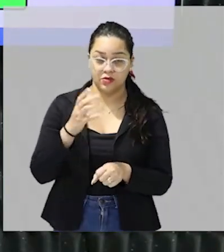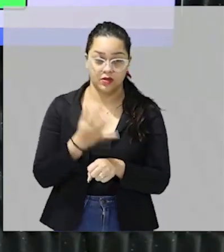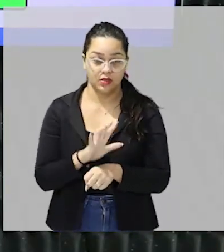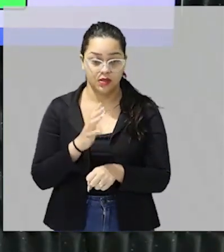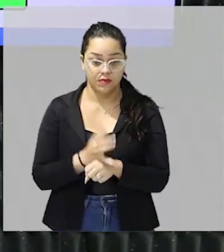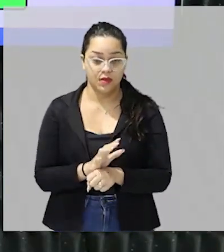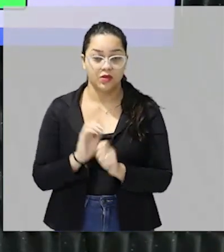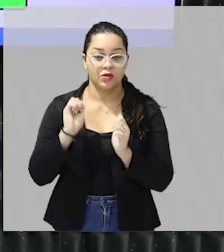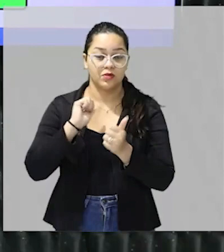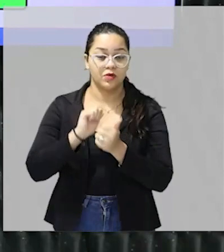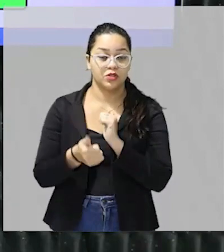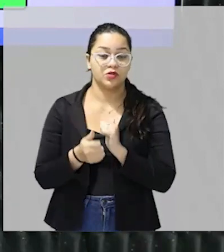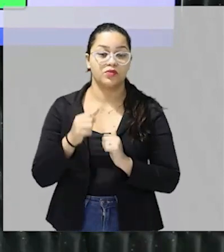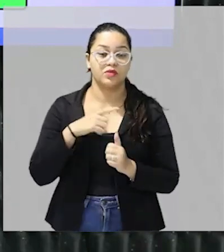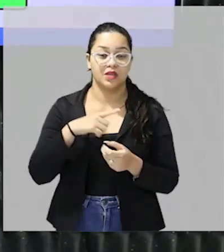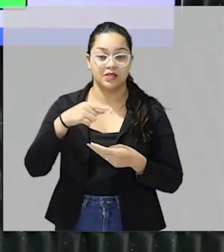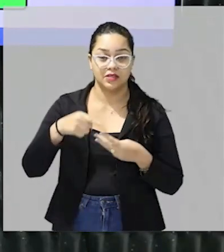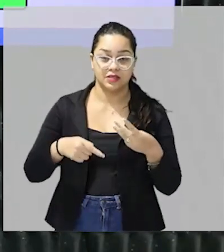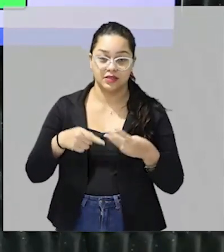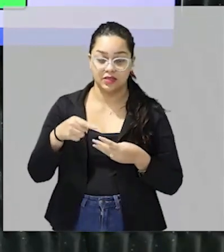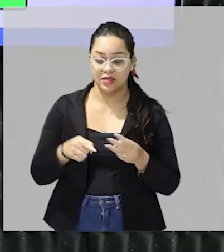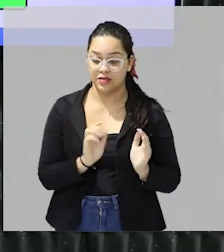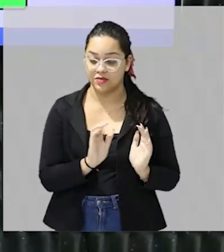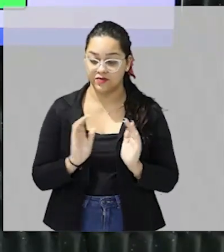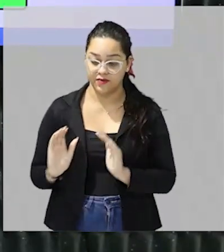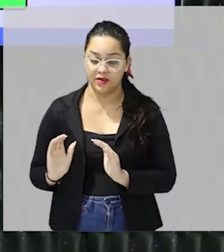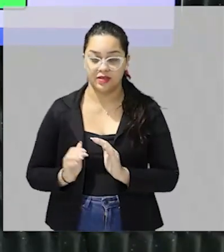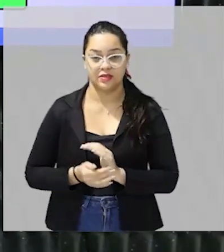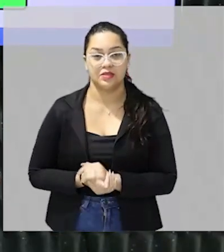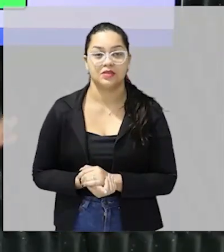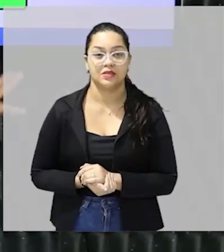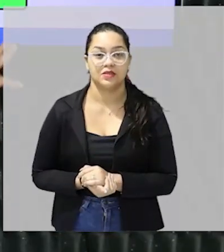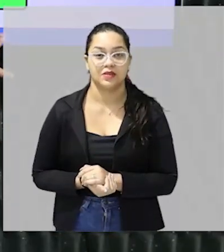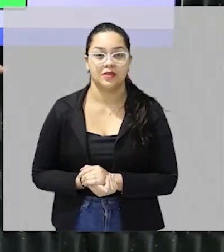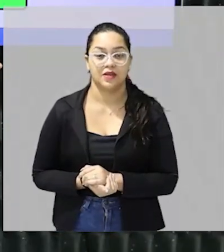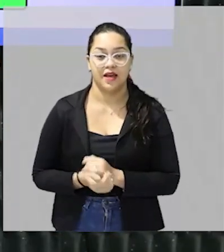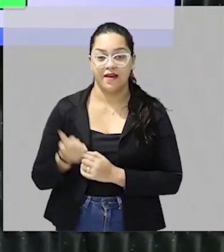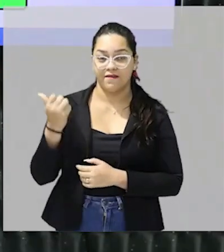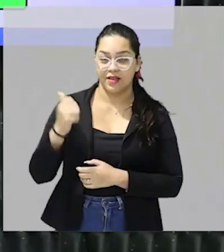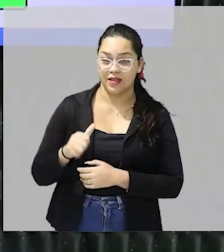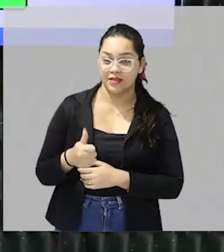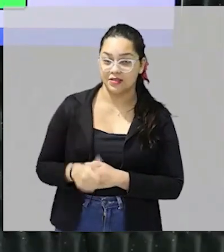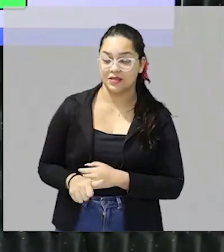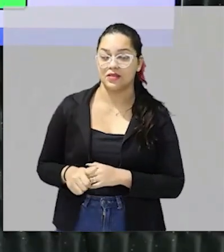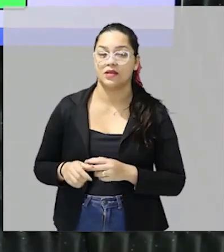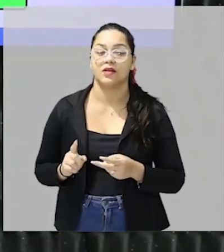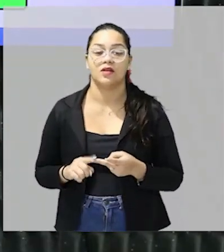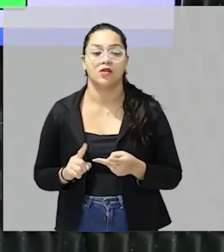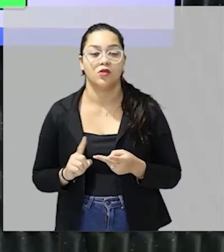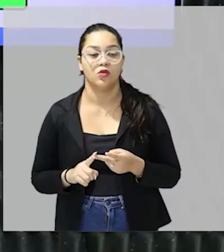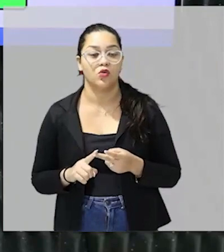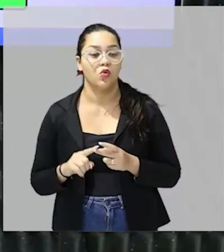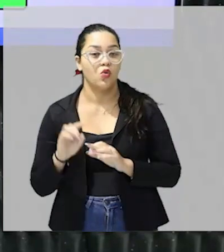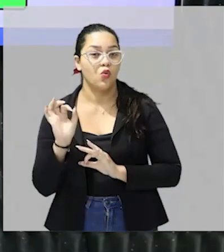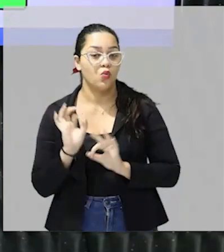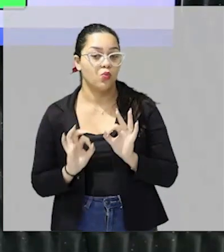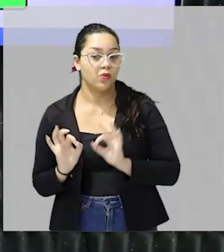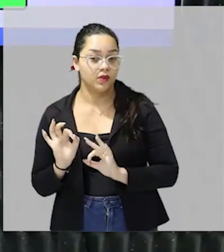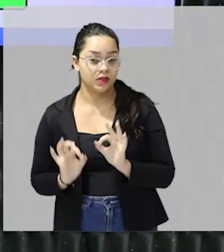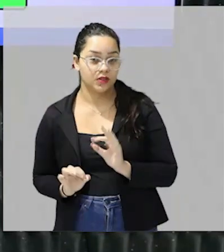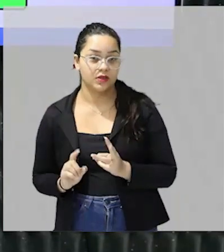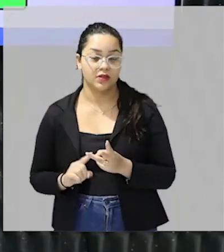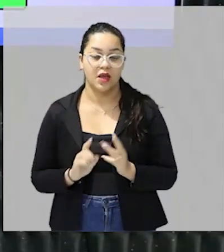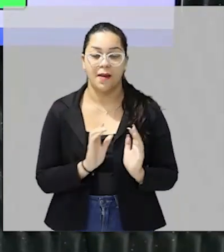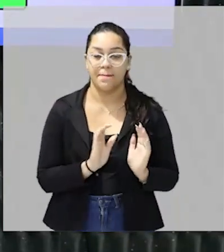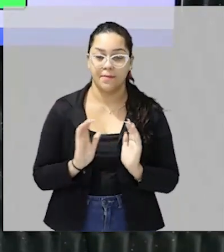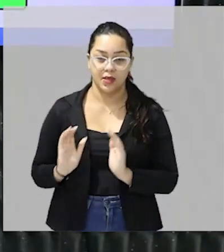esportivo, existem essas 3 fases aqui, ó. A avaliação, o planejamento e